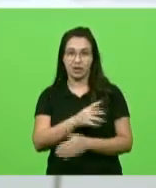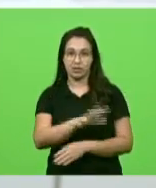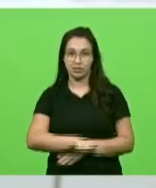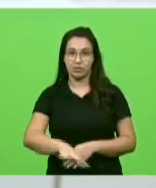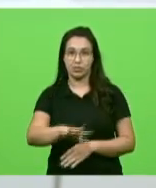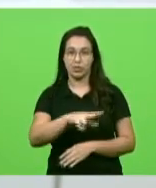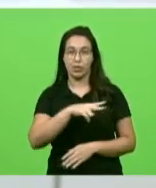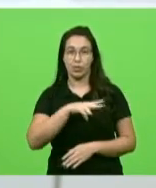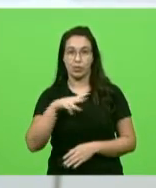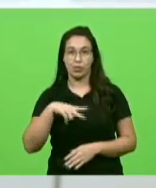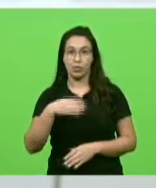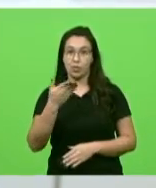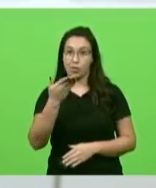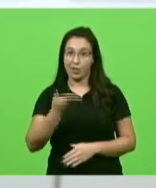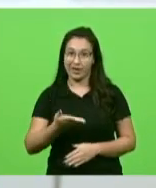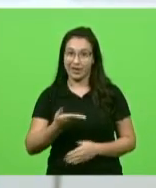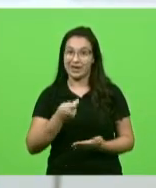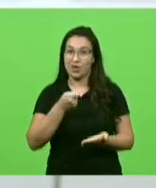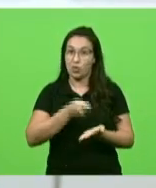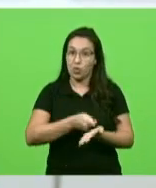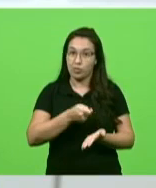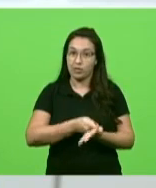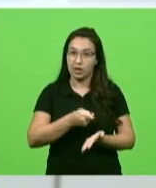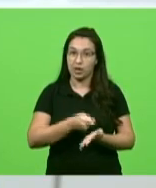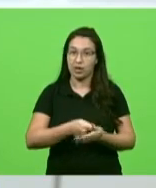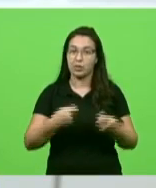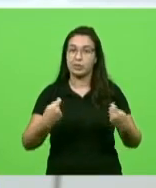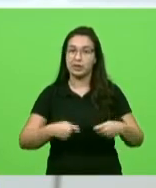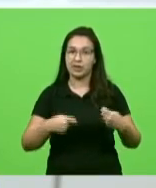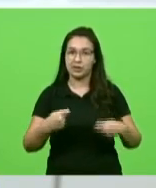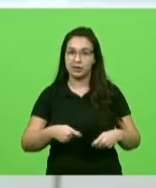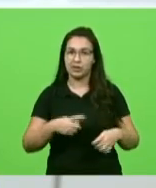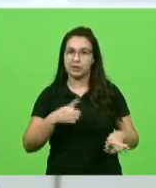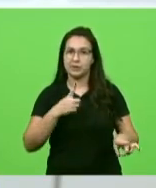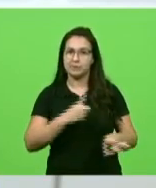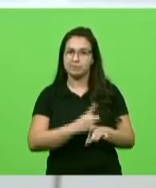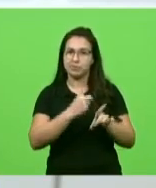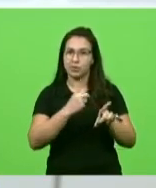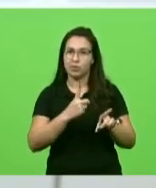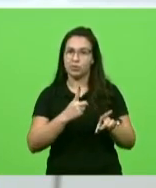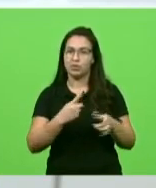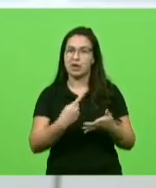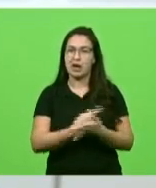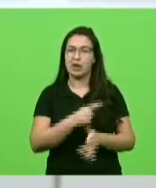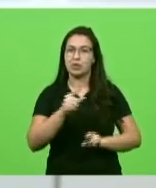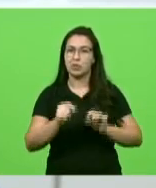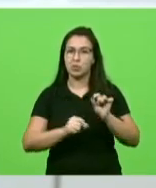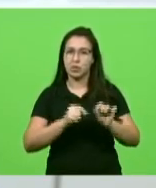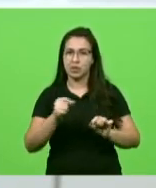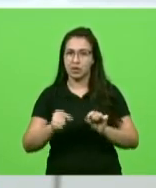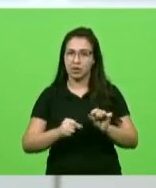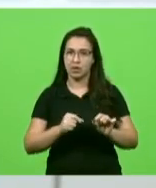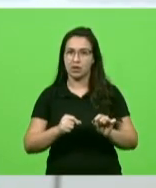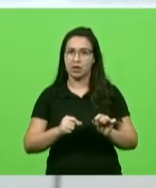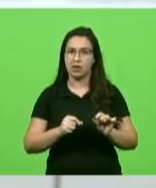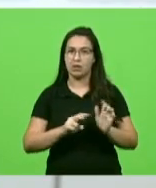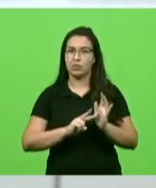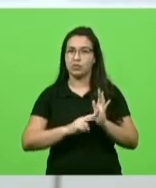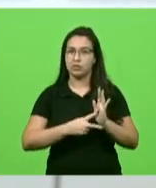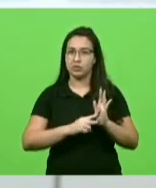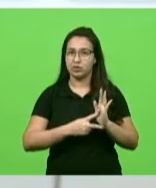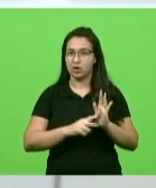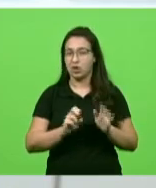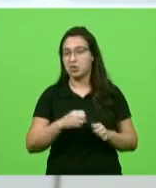é obrigado a promover a sua apuração imediata mediante sindicância ou processo administrativo